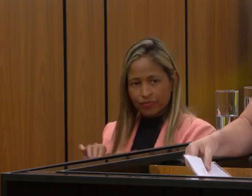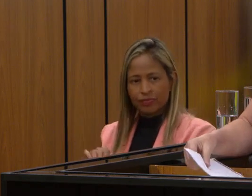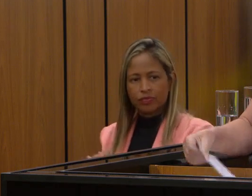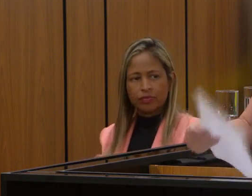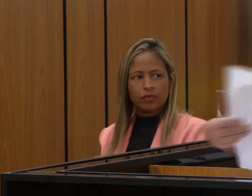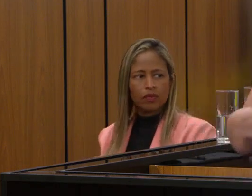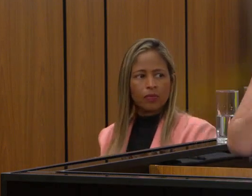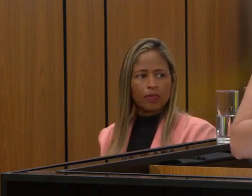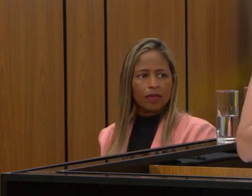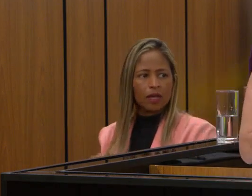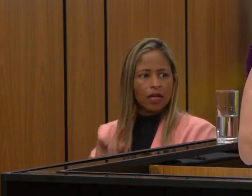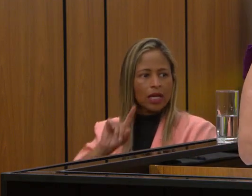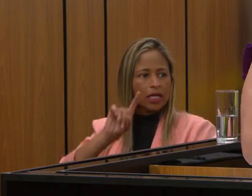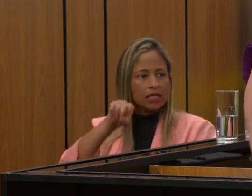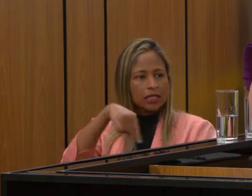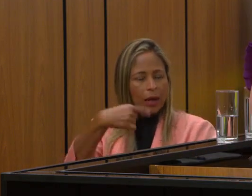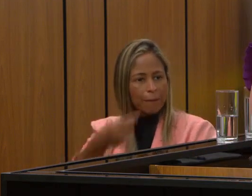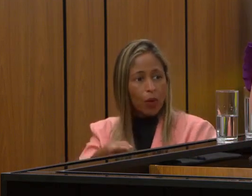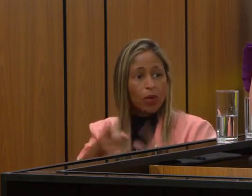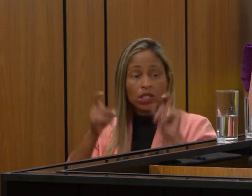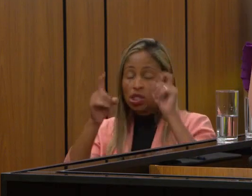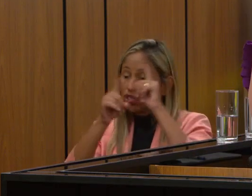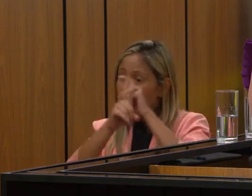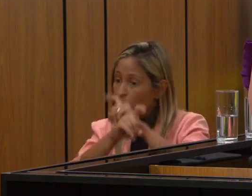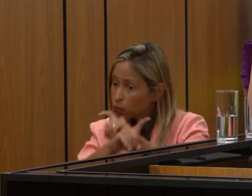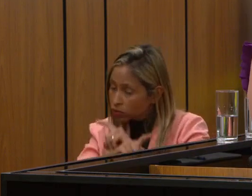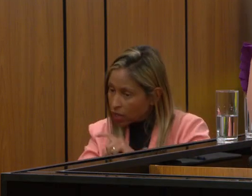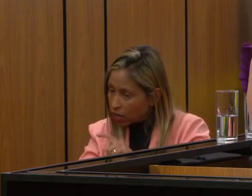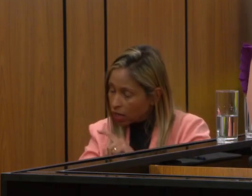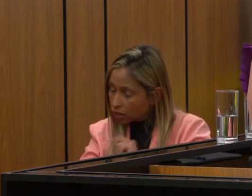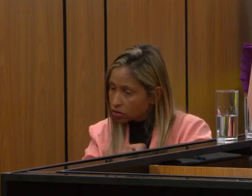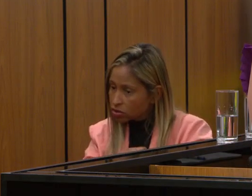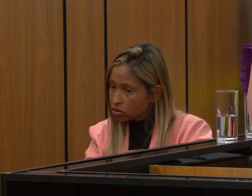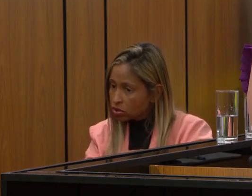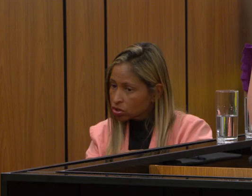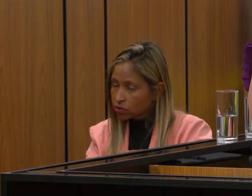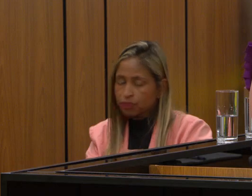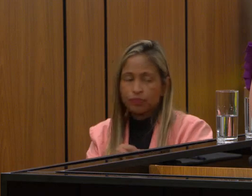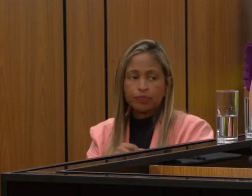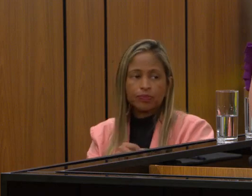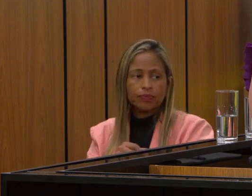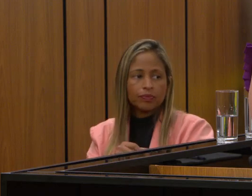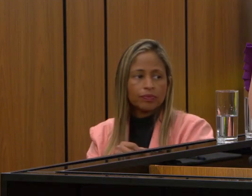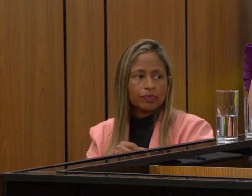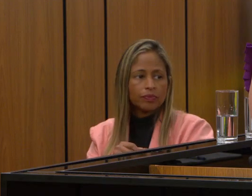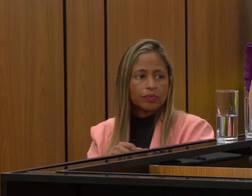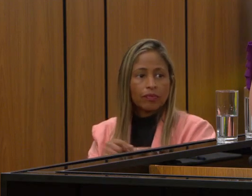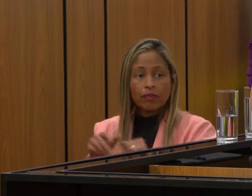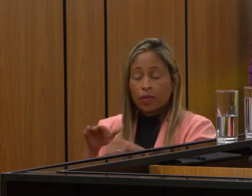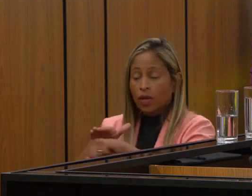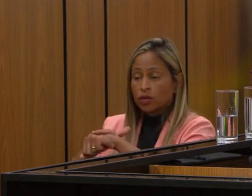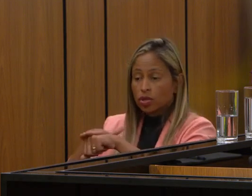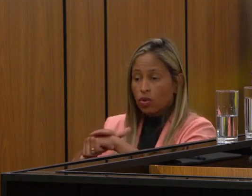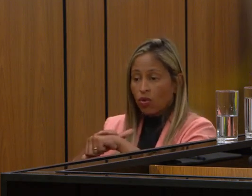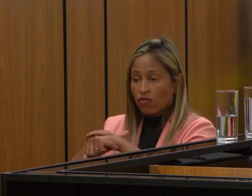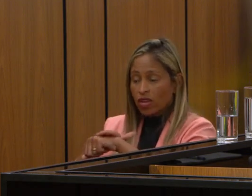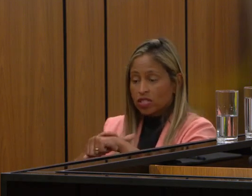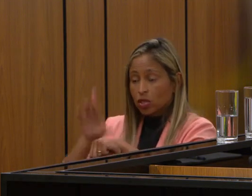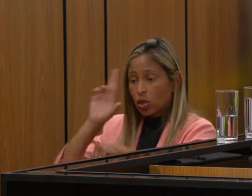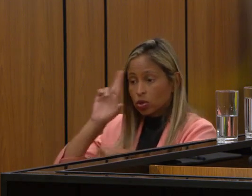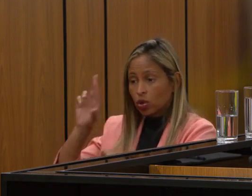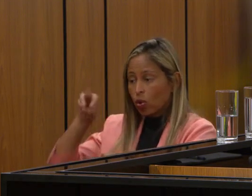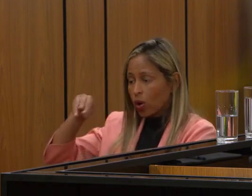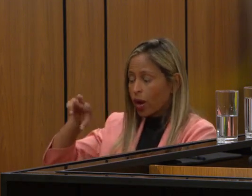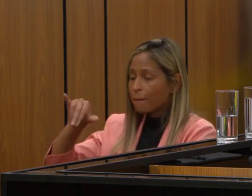e que depois eu tive muita dificuldade de acesso de conversar foi a